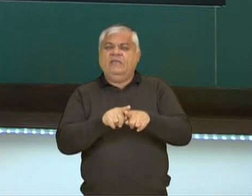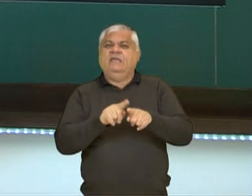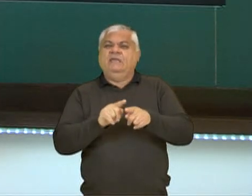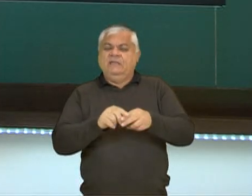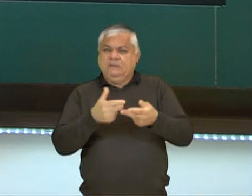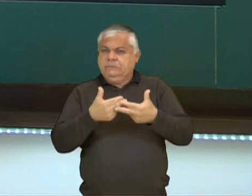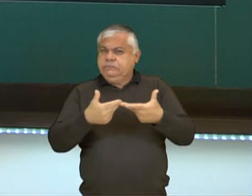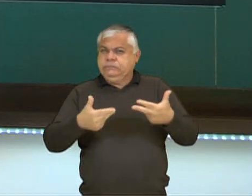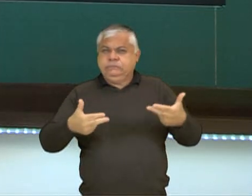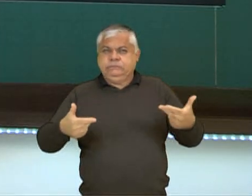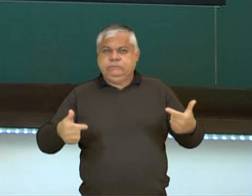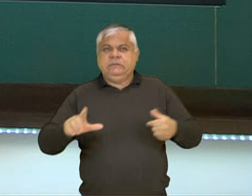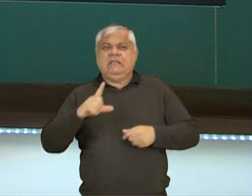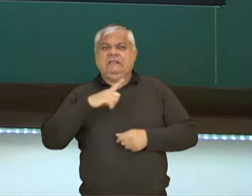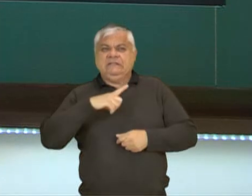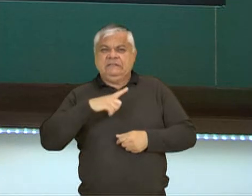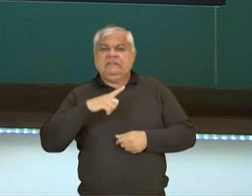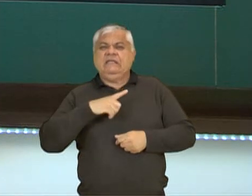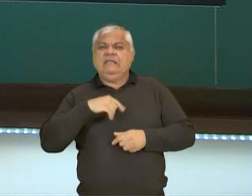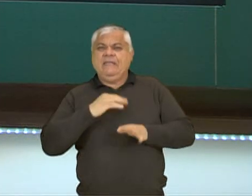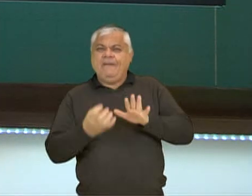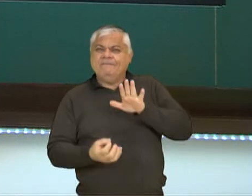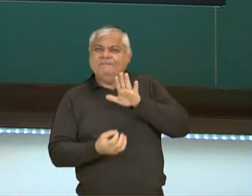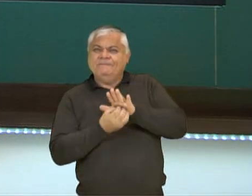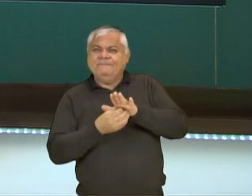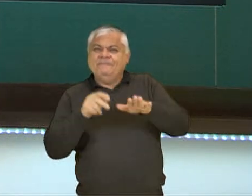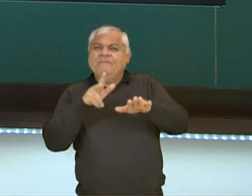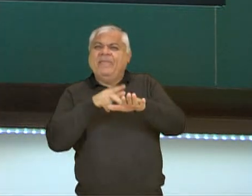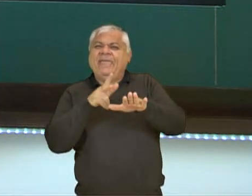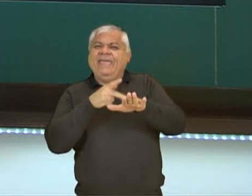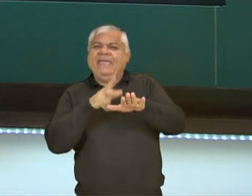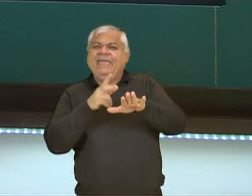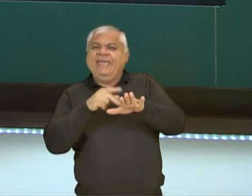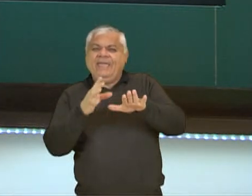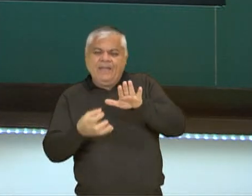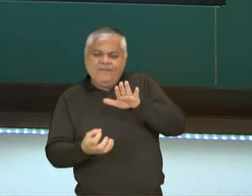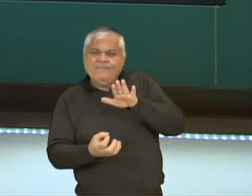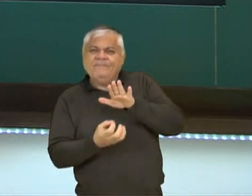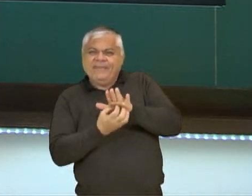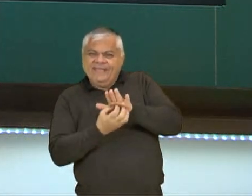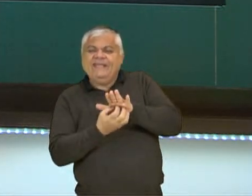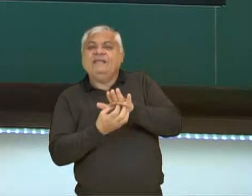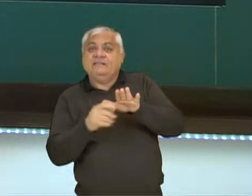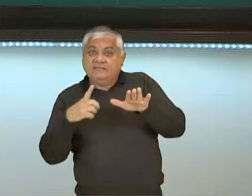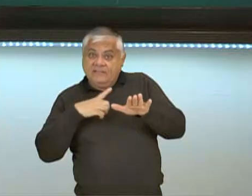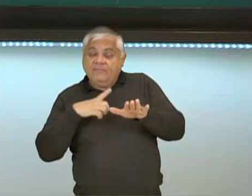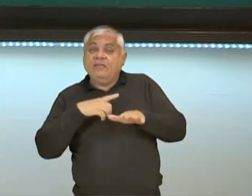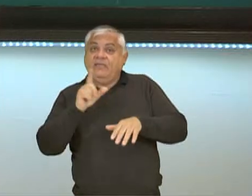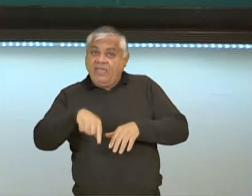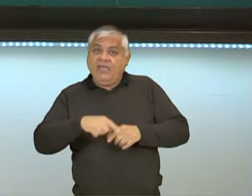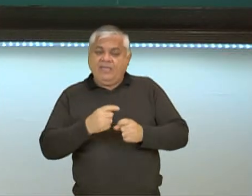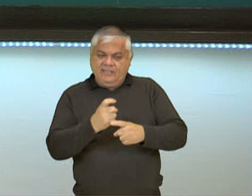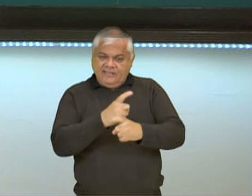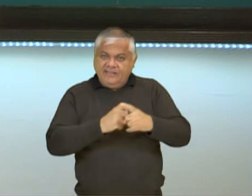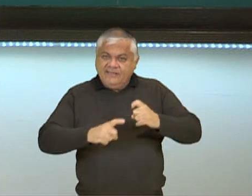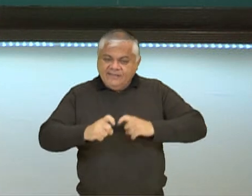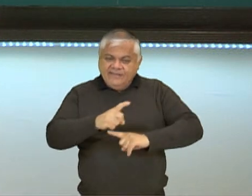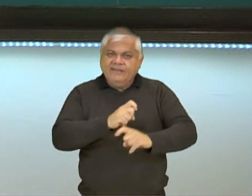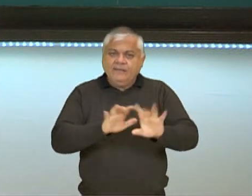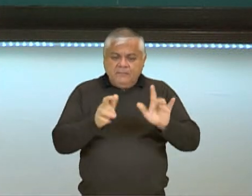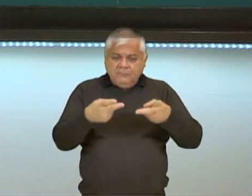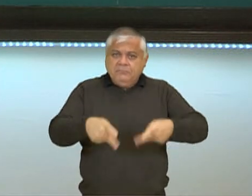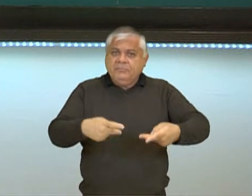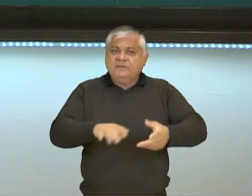pelo ancilóstomo. Tem o bicho geográfico, a filariose. A filariose é uma doença que